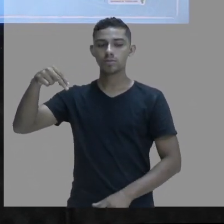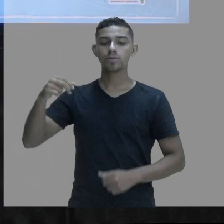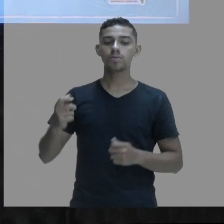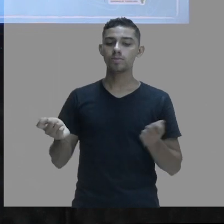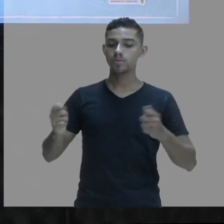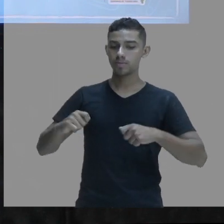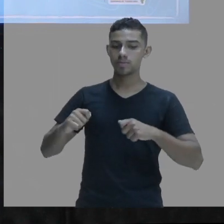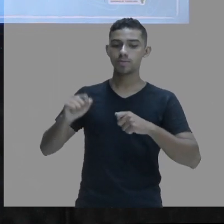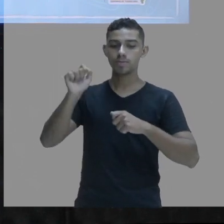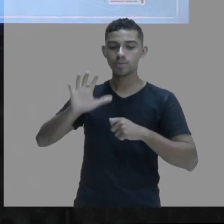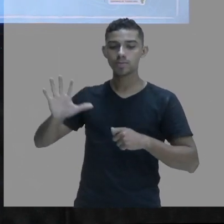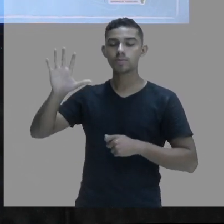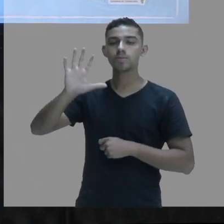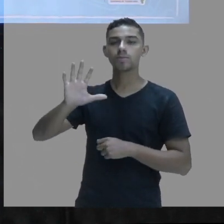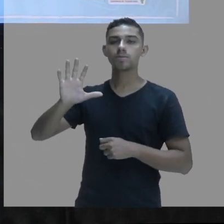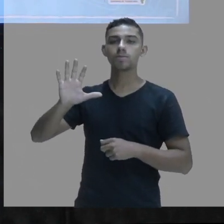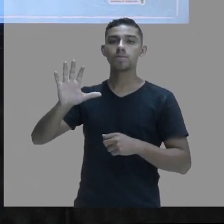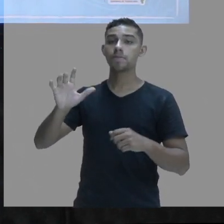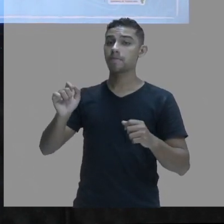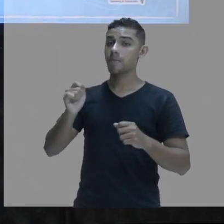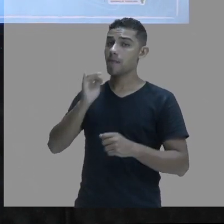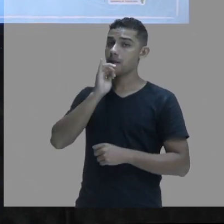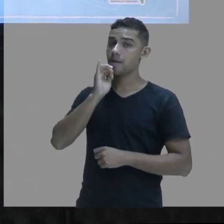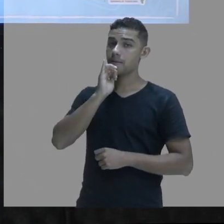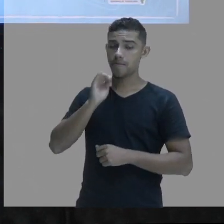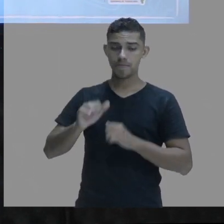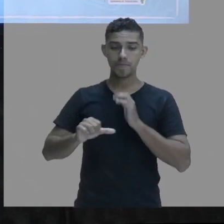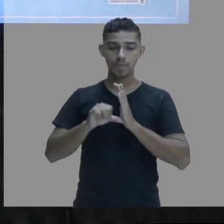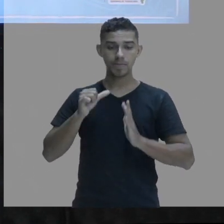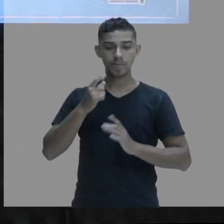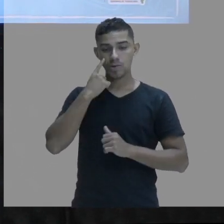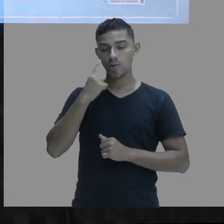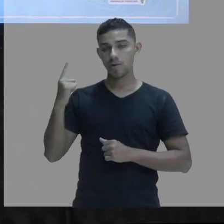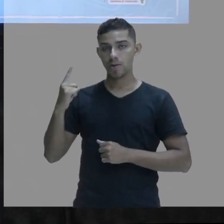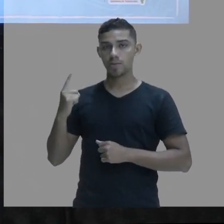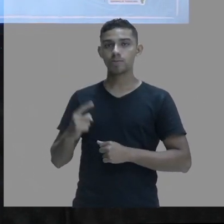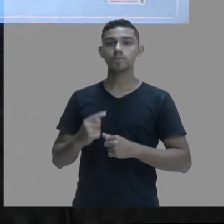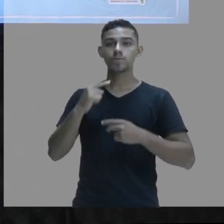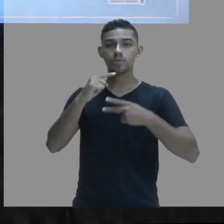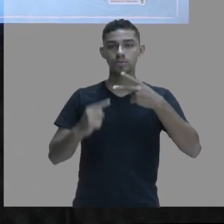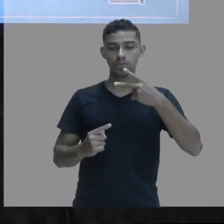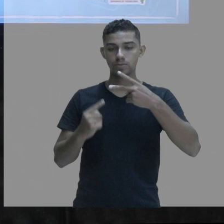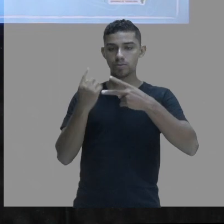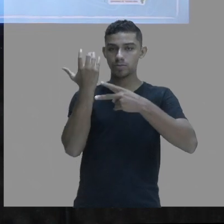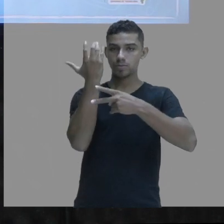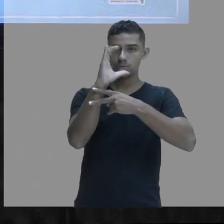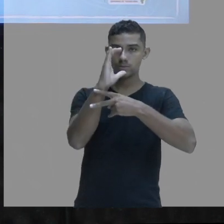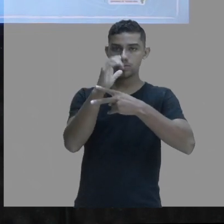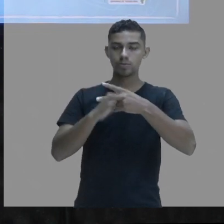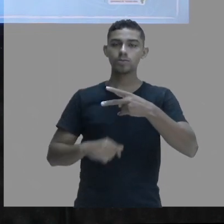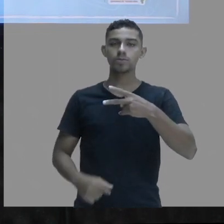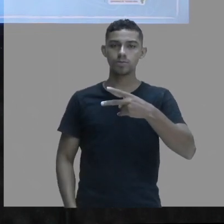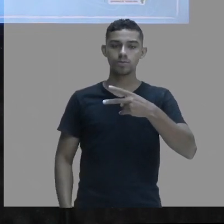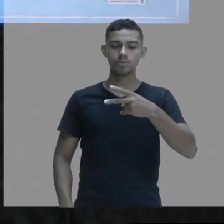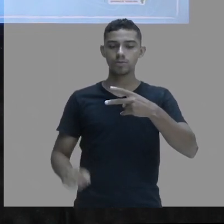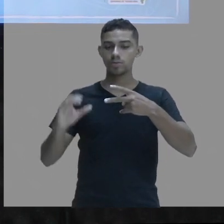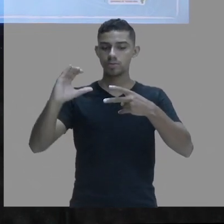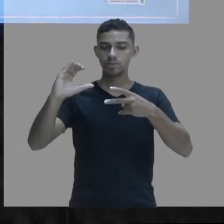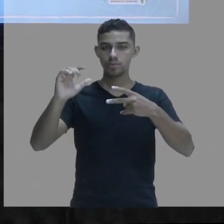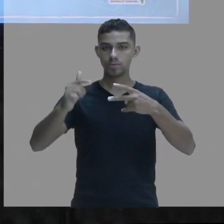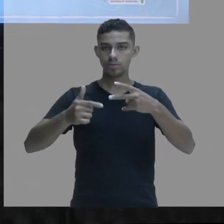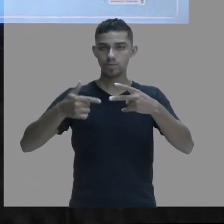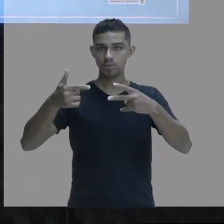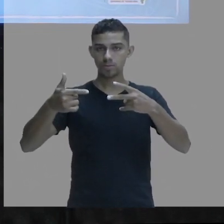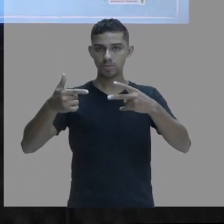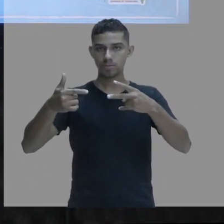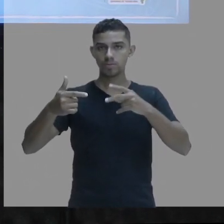carbonos. Para aqui esse primeiro exemplo, eu tenho 2 carbonos, C2, e a quantidade de